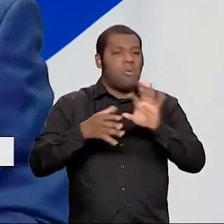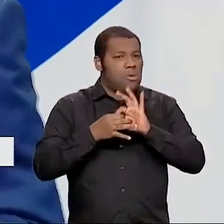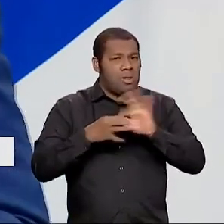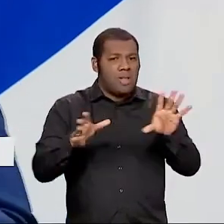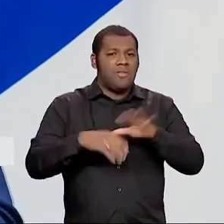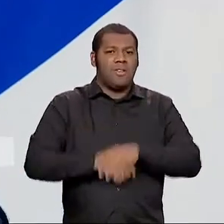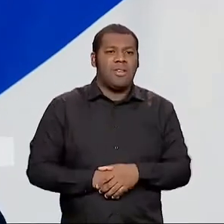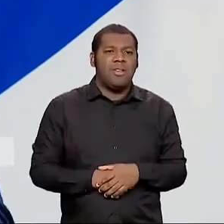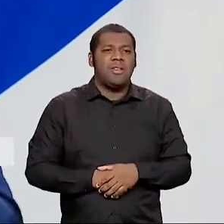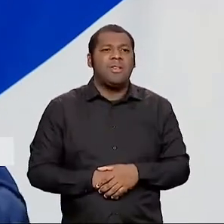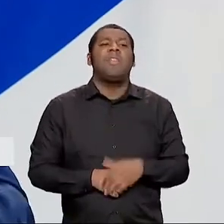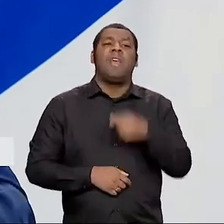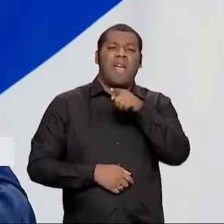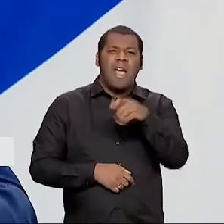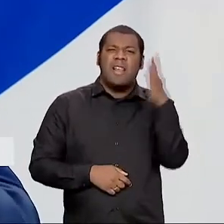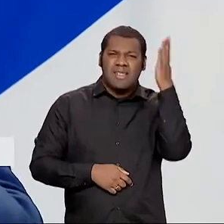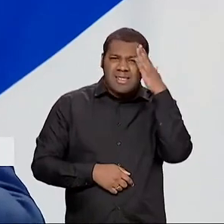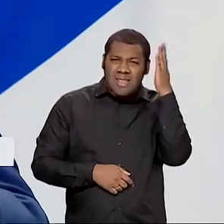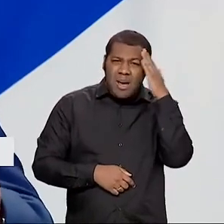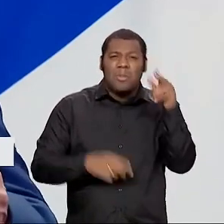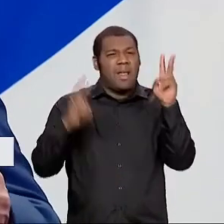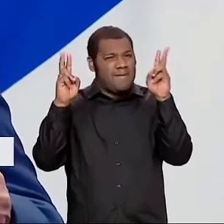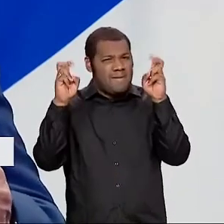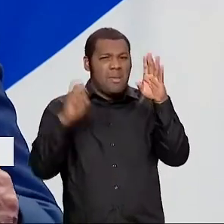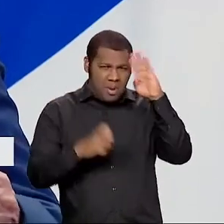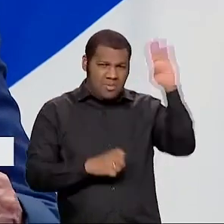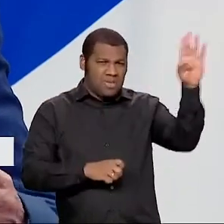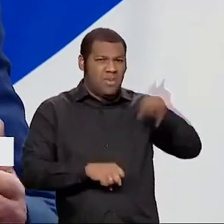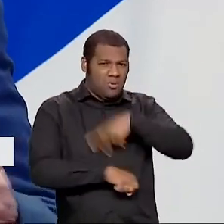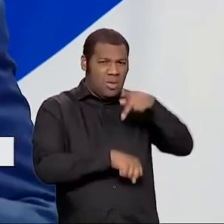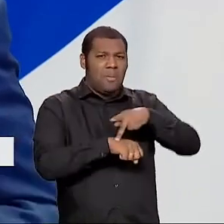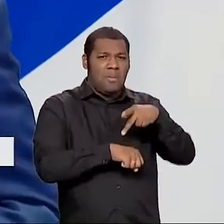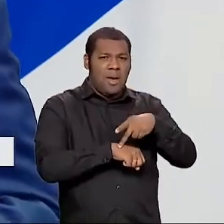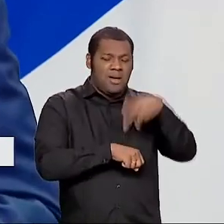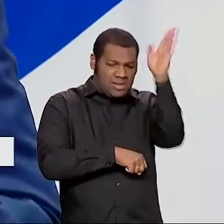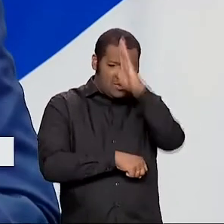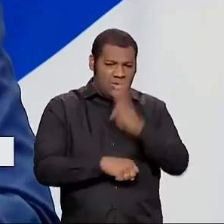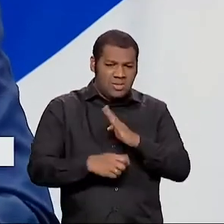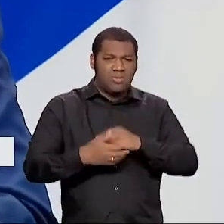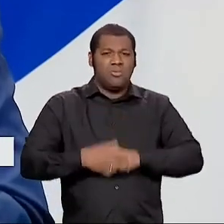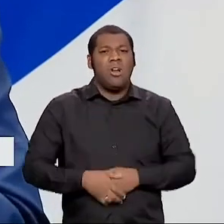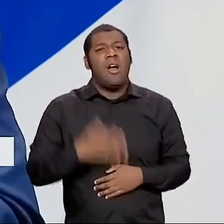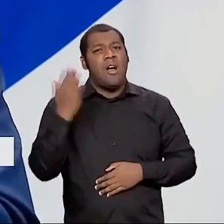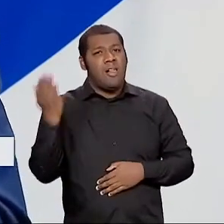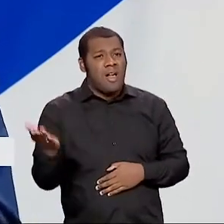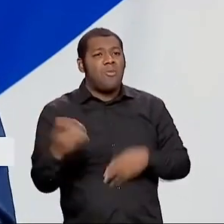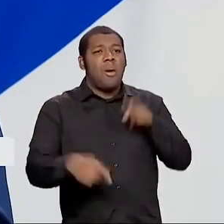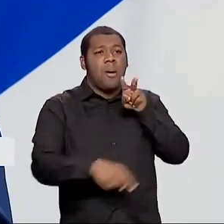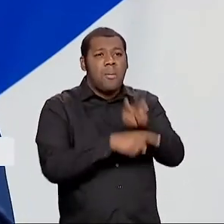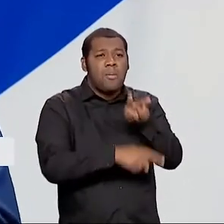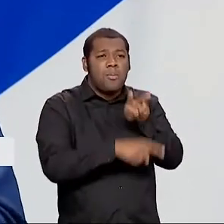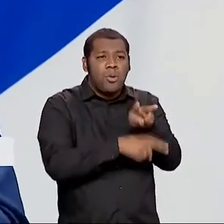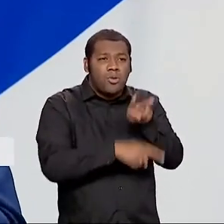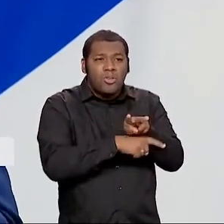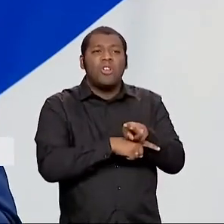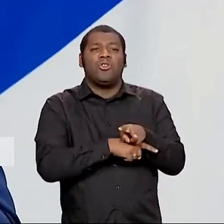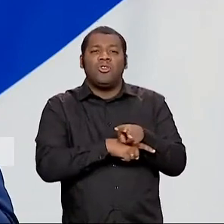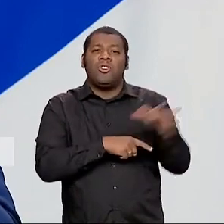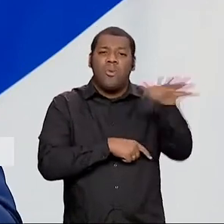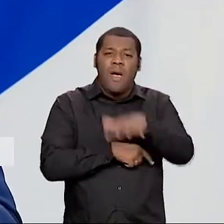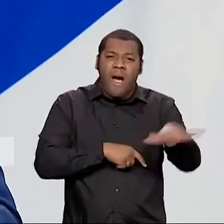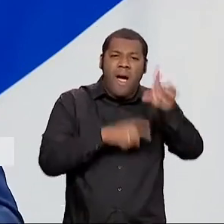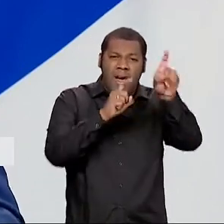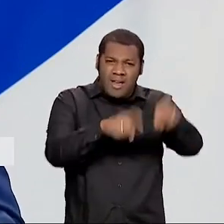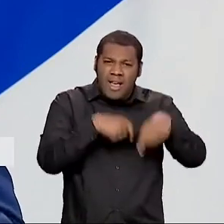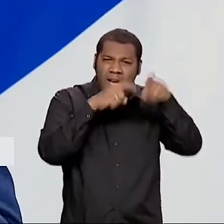ele sabe qual é o nosso tema, da mesma forma que ele tem que resguardar os interesses agrícolas dele, nós temos